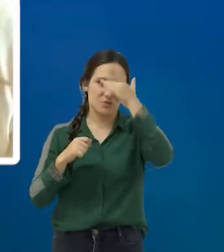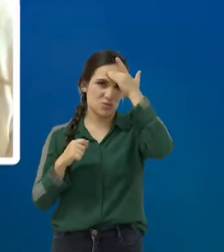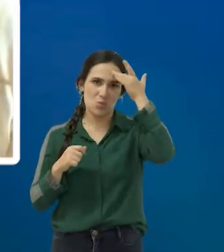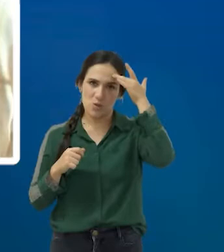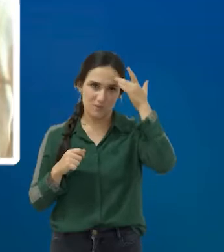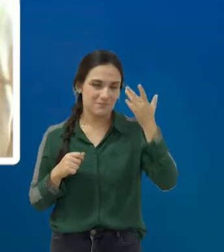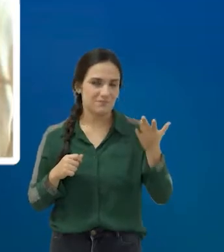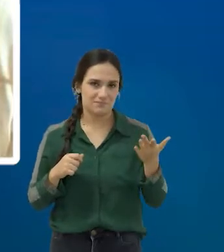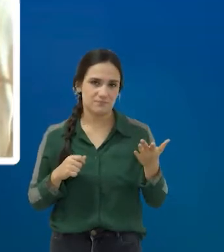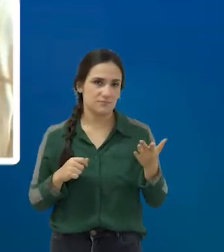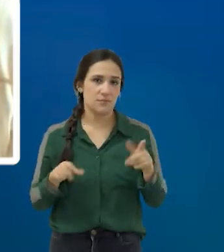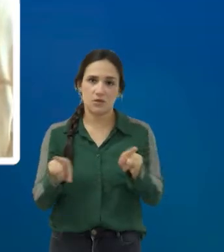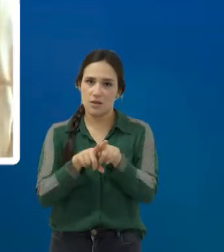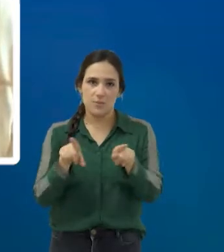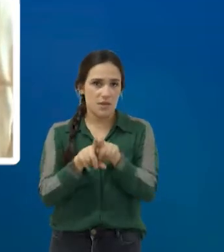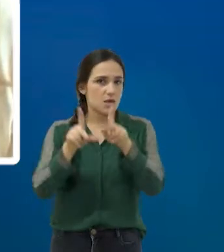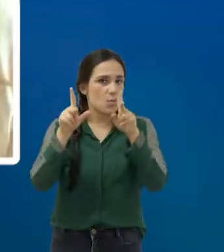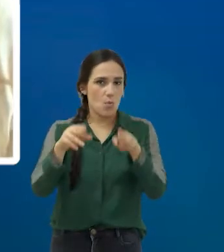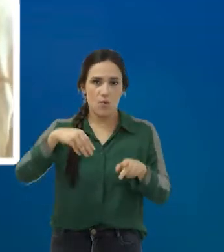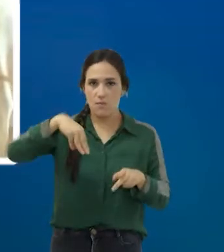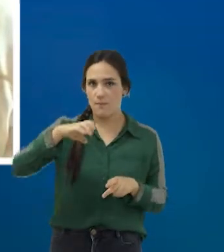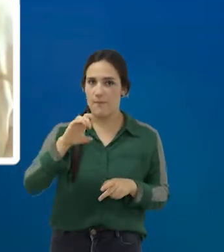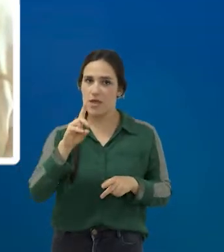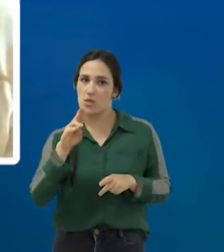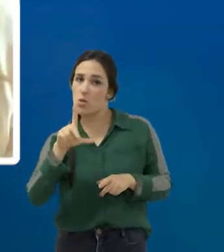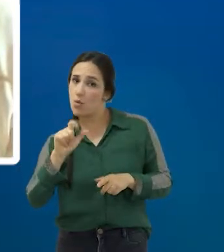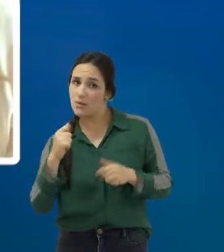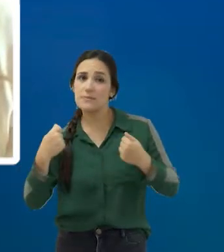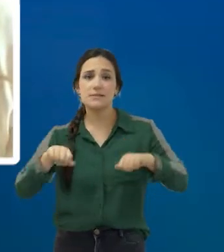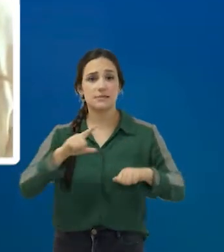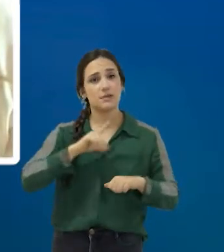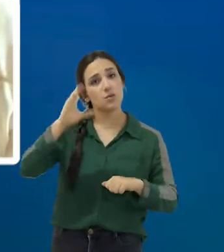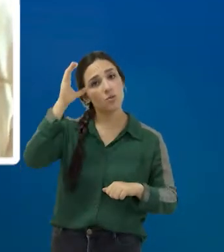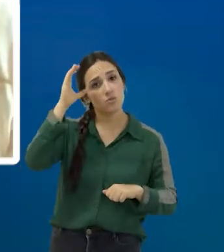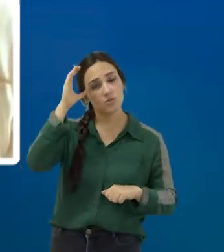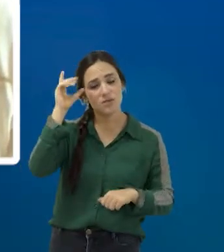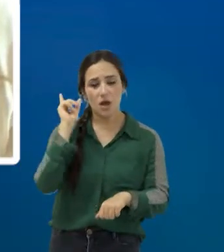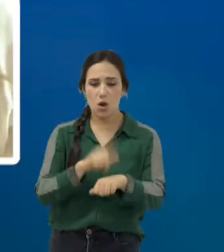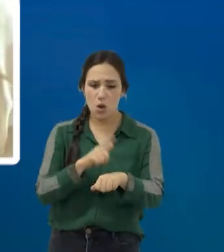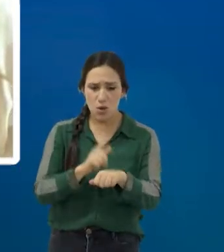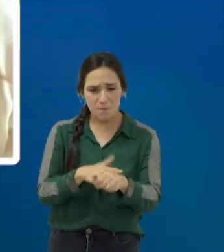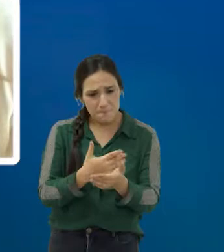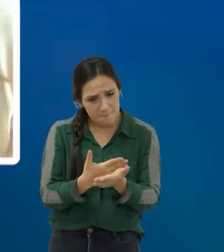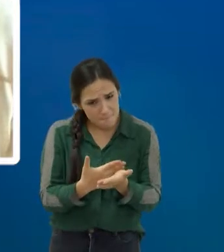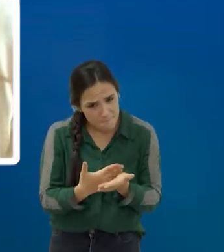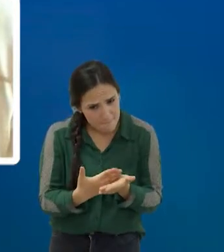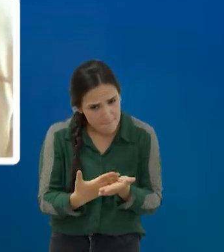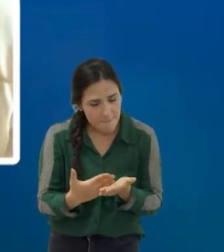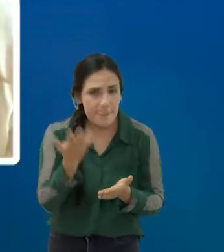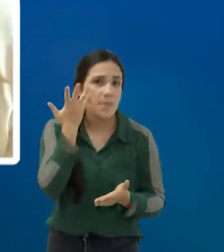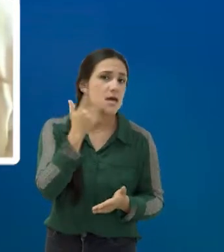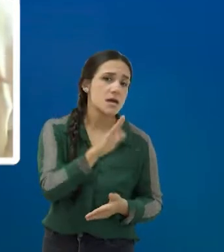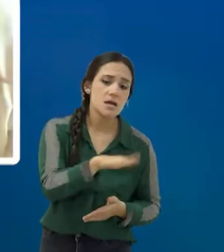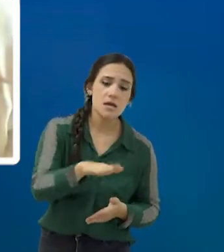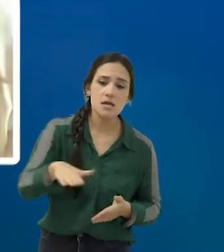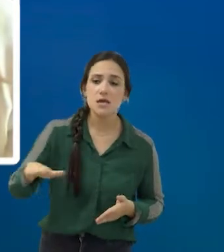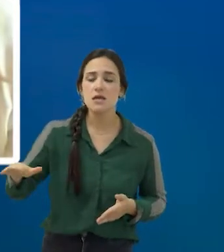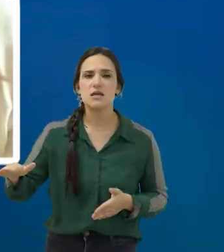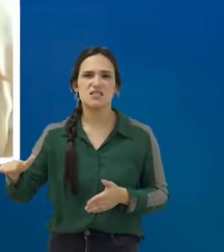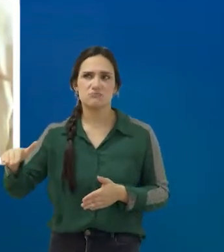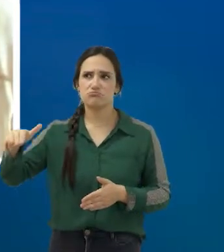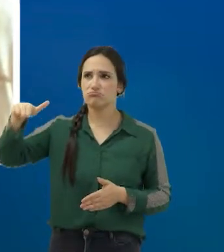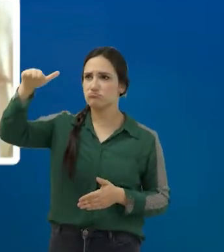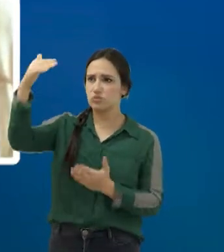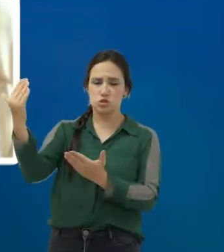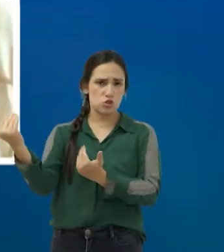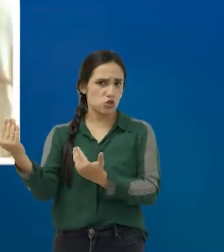que precisa. A medula é a mesma coisa. Então, a gente precisa dessa conscientização desde as crianças, os jovens.